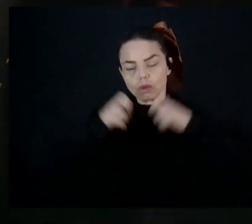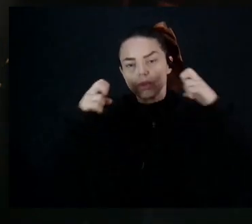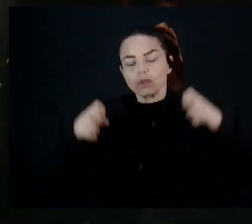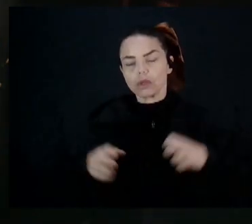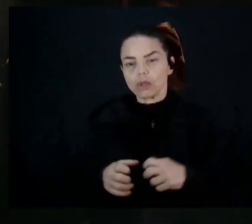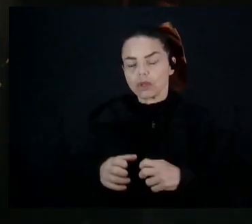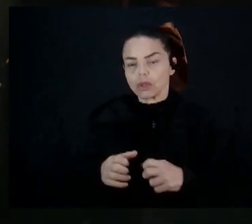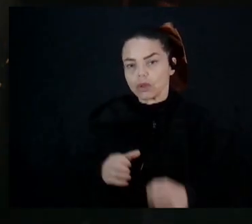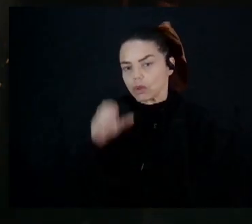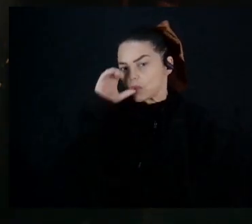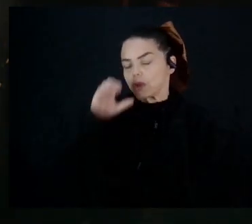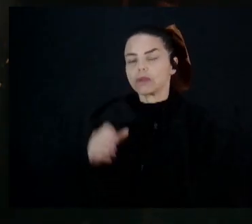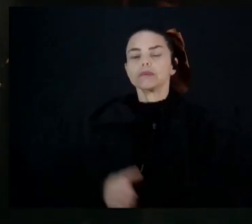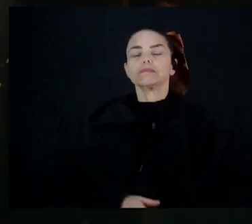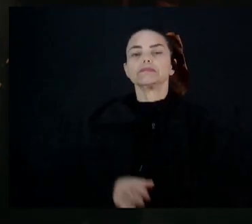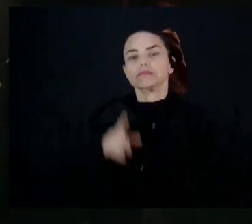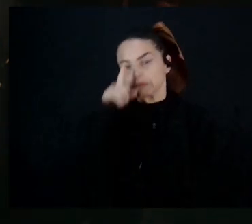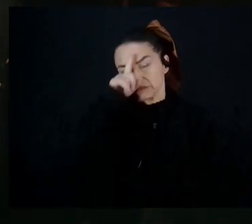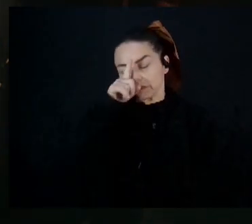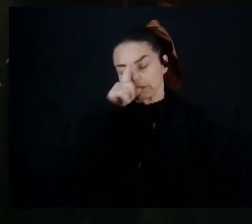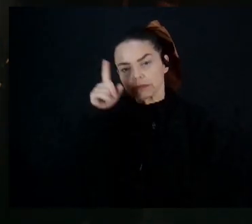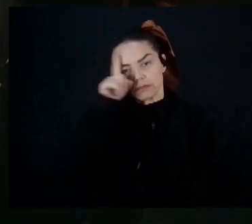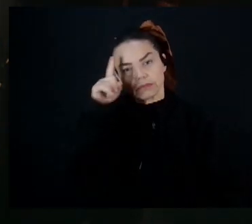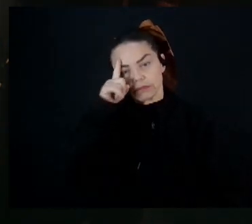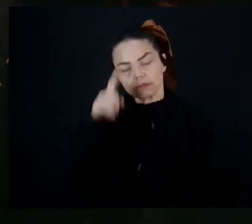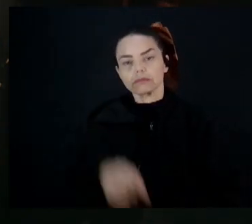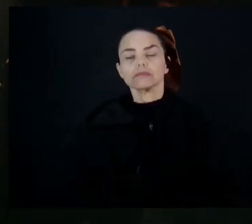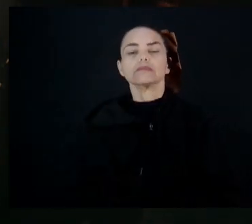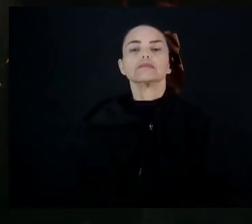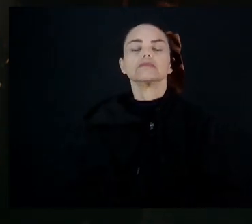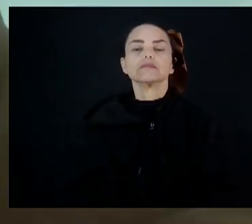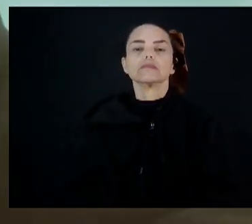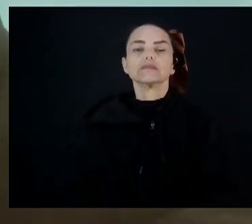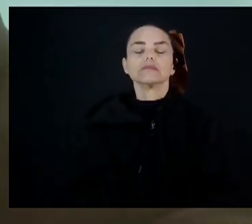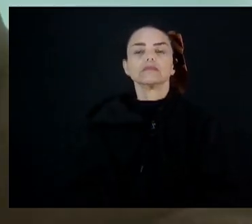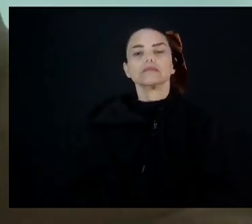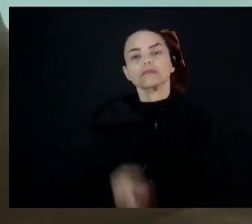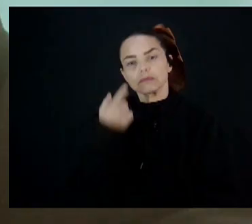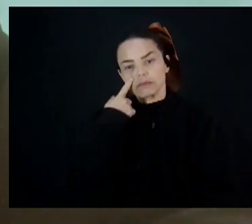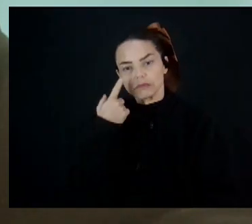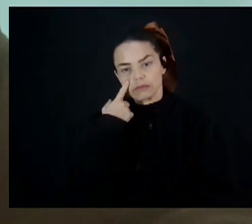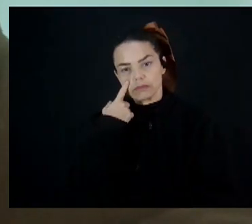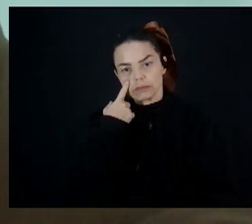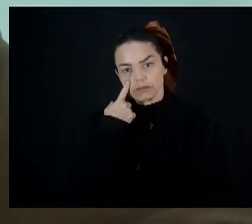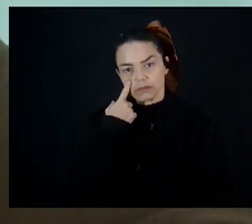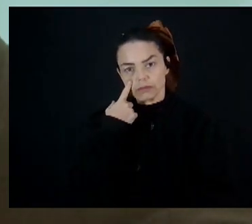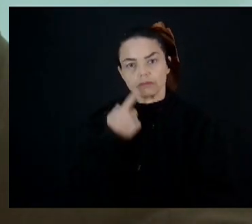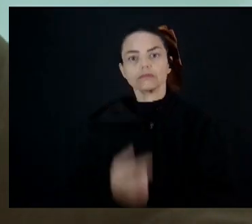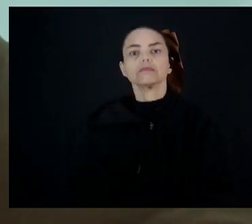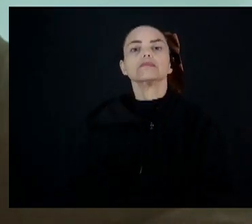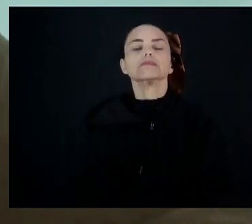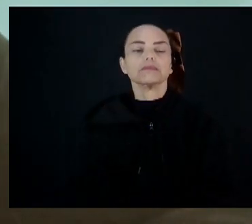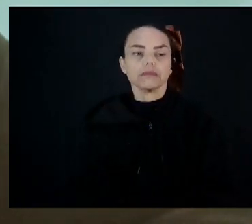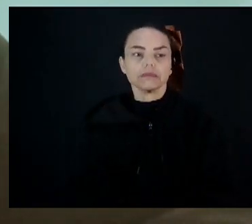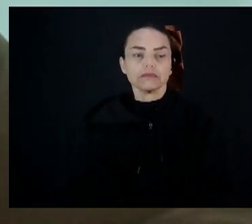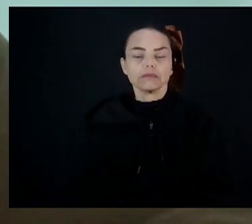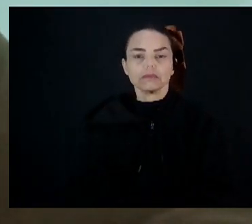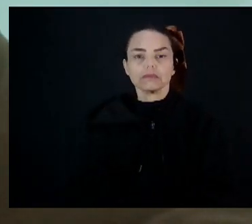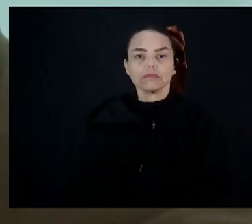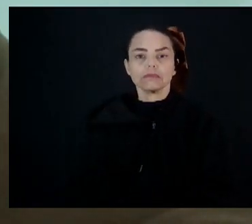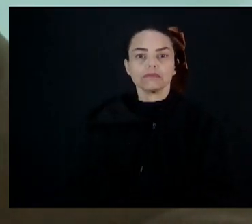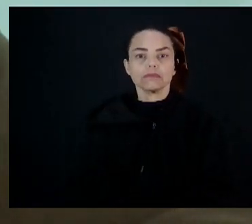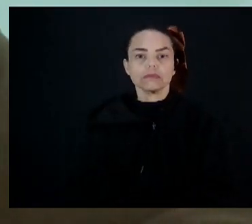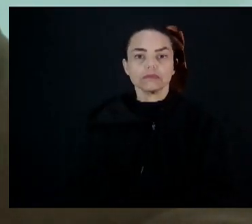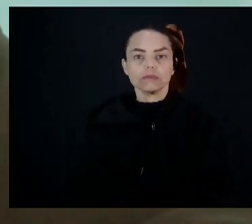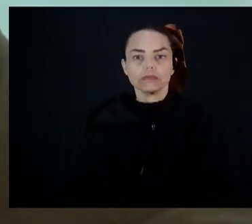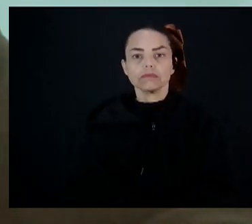doutor, no nosso dia a dia. E você vê, e aí olha como as coisas ficam distorcidas, né? Eu tenho que tomar algo para dormir e depois algo